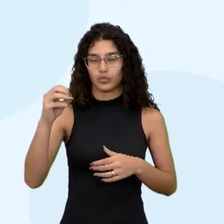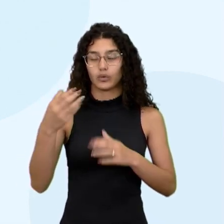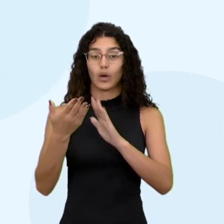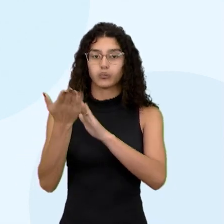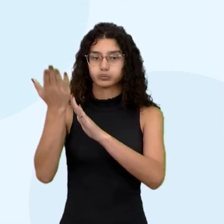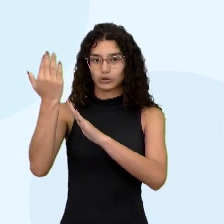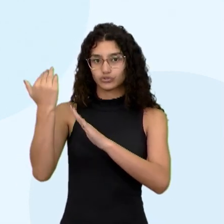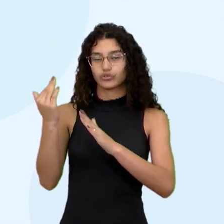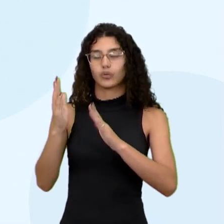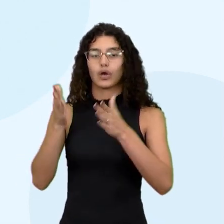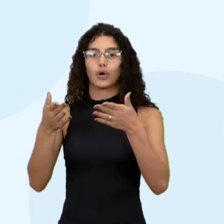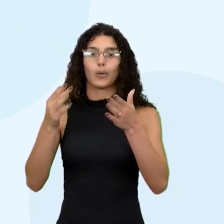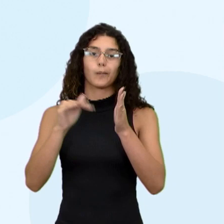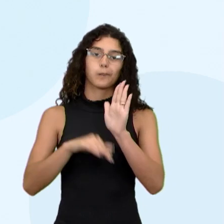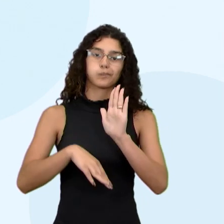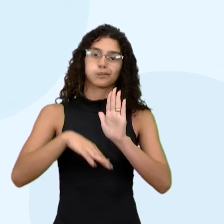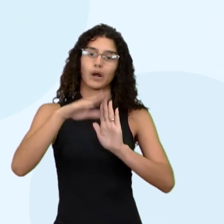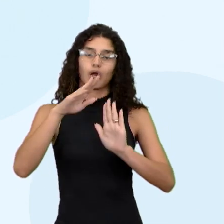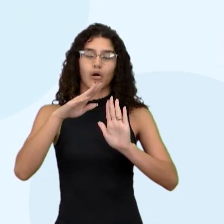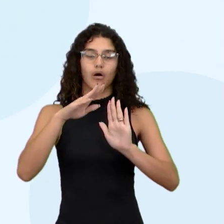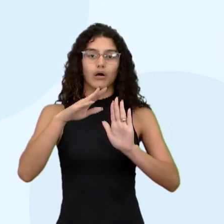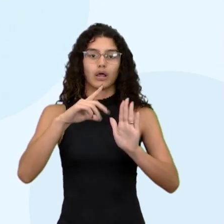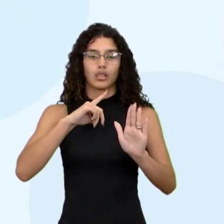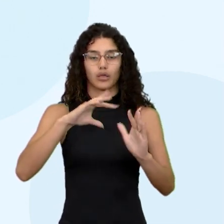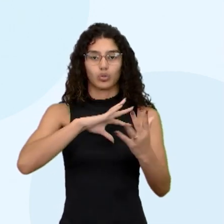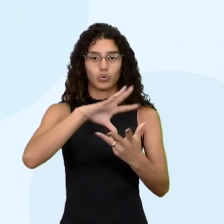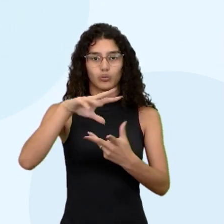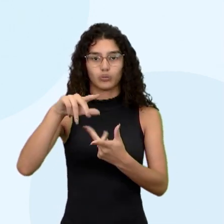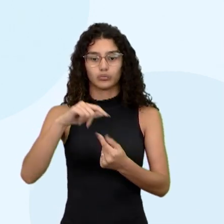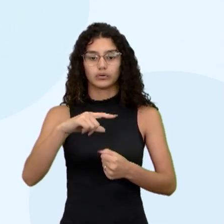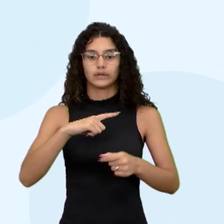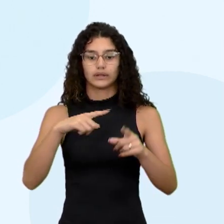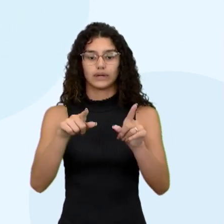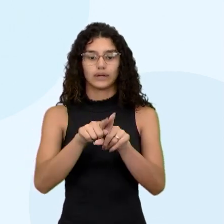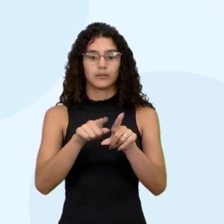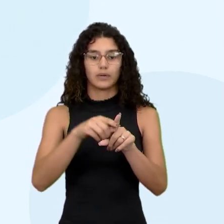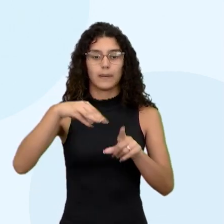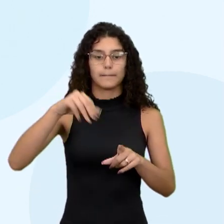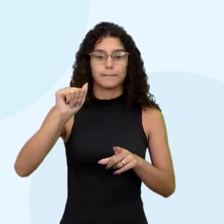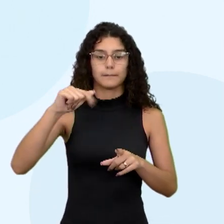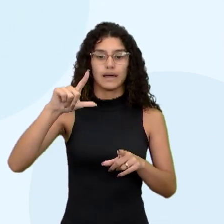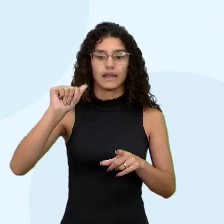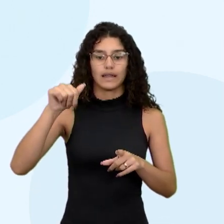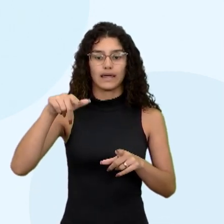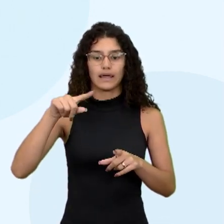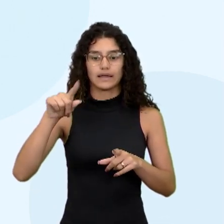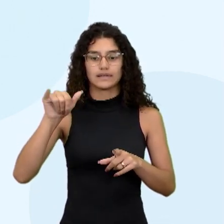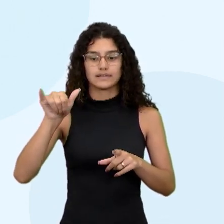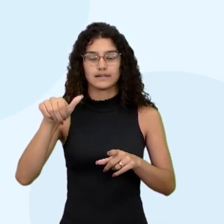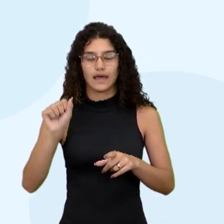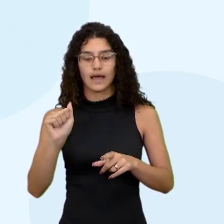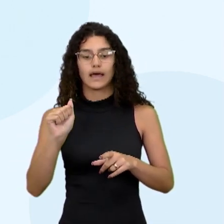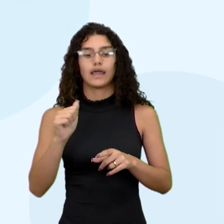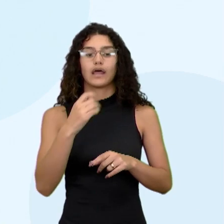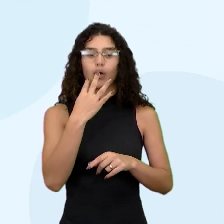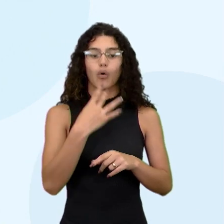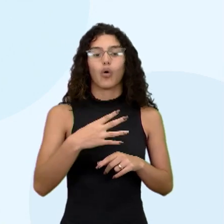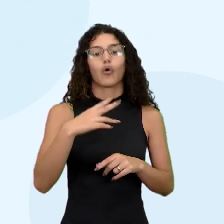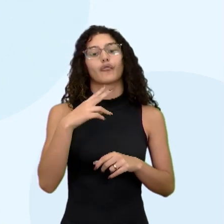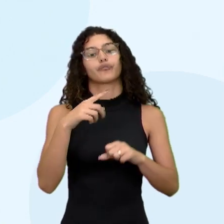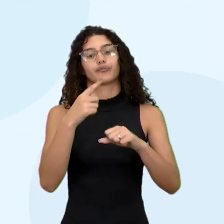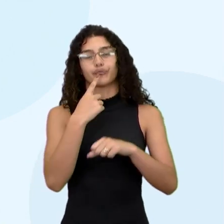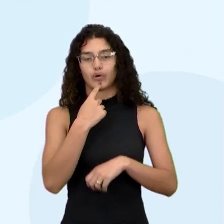ele se torna o maior oceano do mundo, né? E aí nós temos a Laurásia em vermelho, né? Porque em certo período, né,